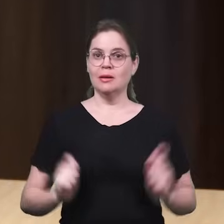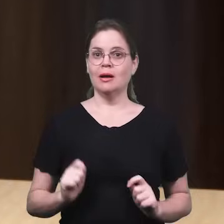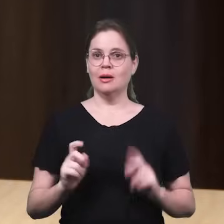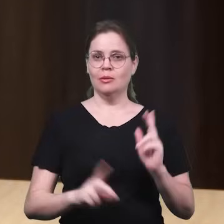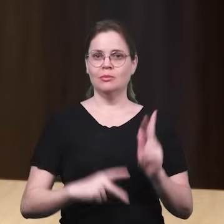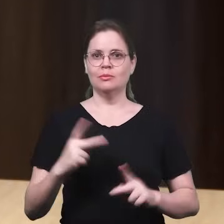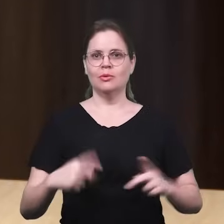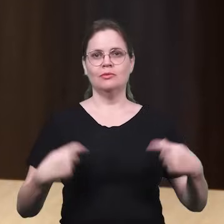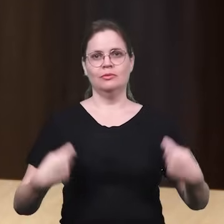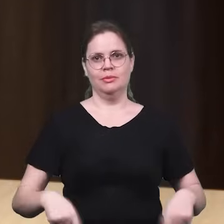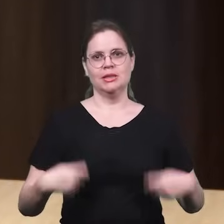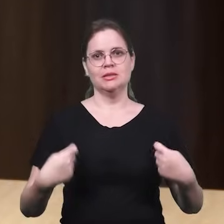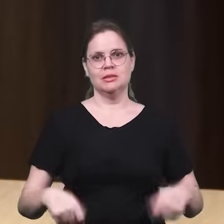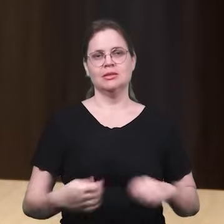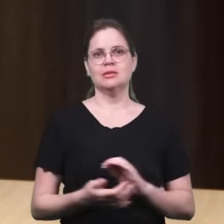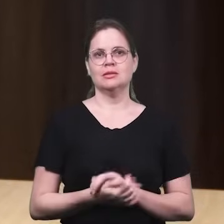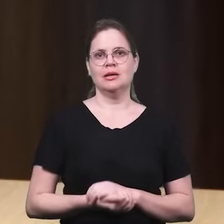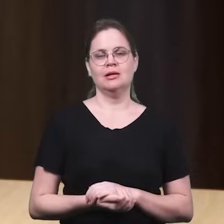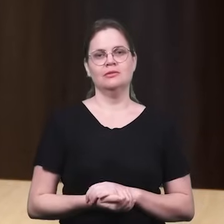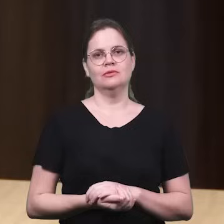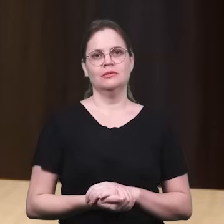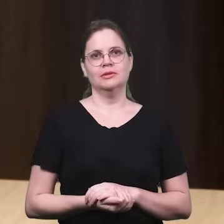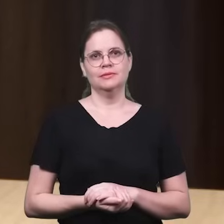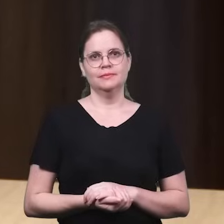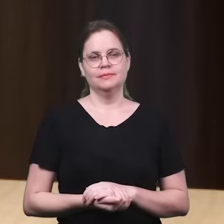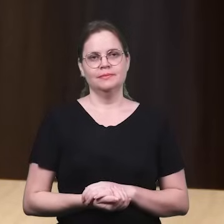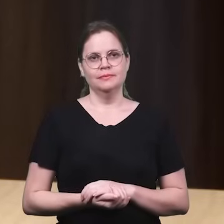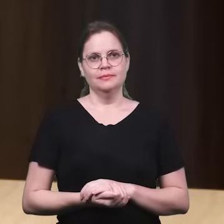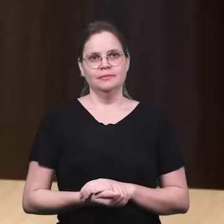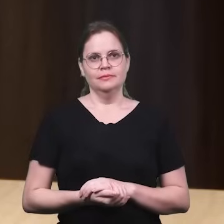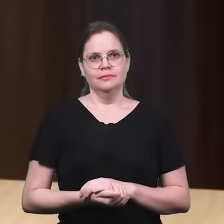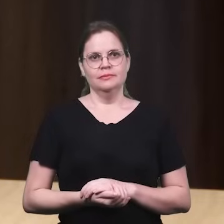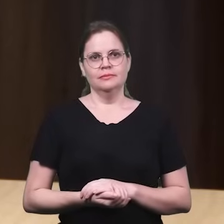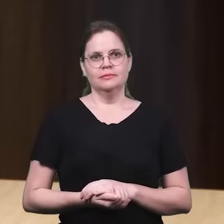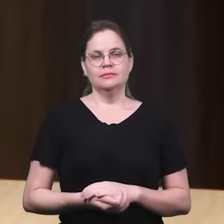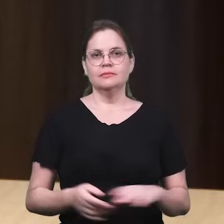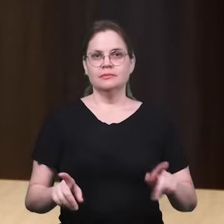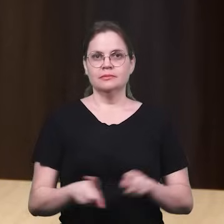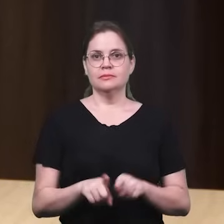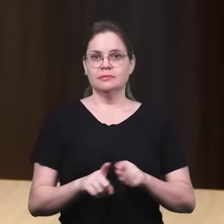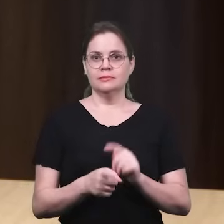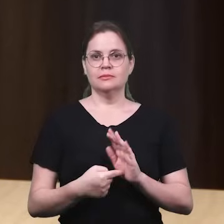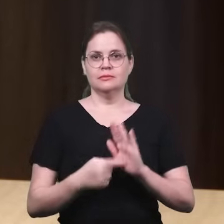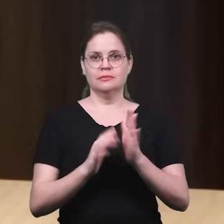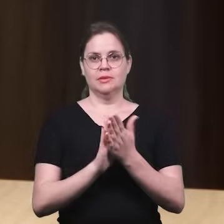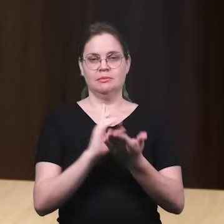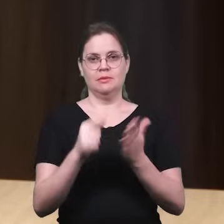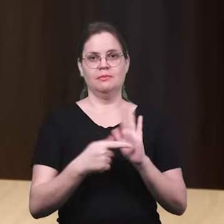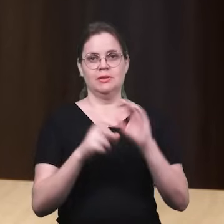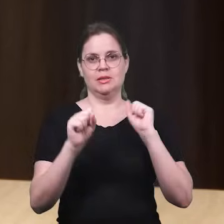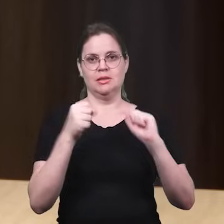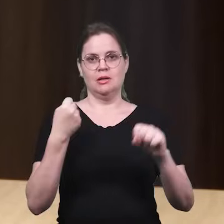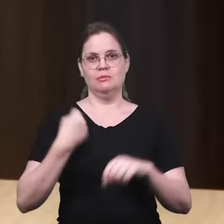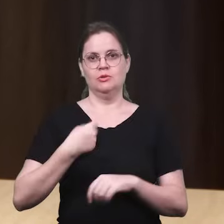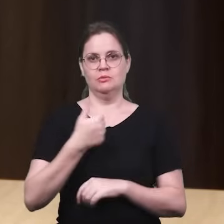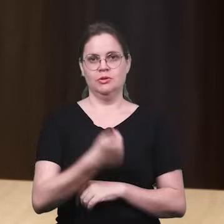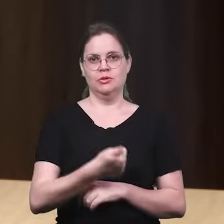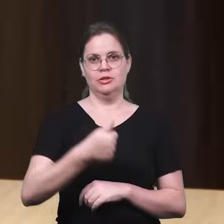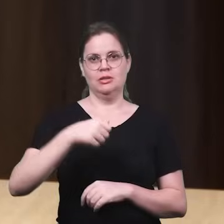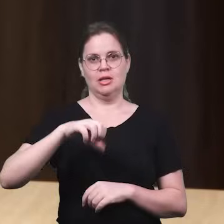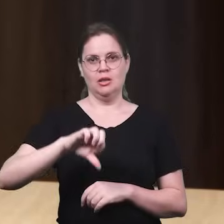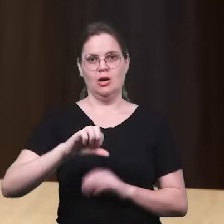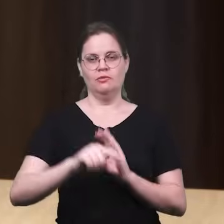O sacrifício de Jesus é doce. É doce. Então, aqui fala da palavra de Deus. Salmo 19, verso 10, diz assim